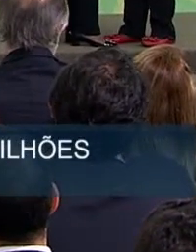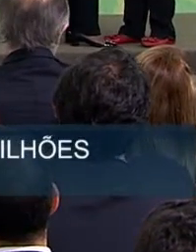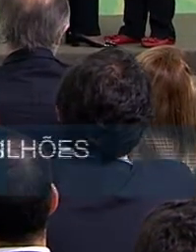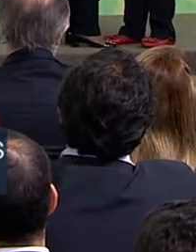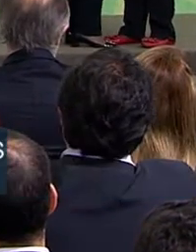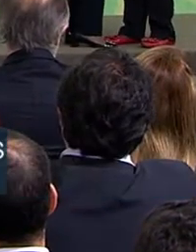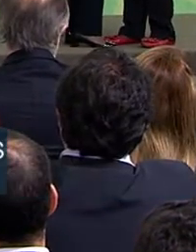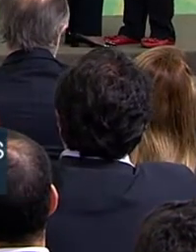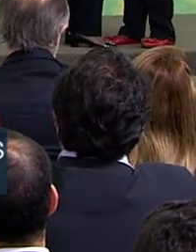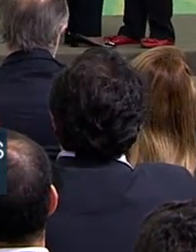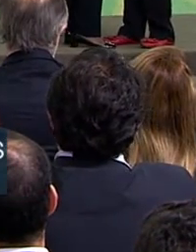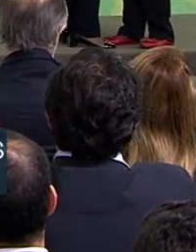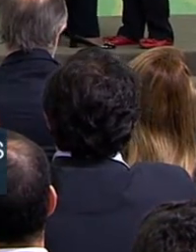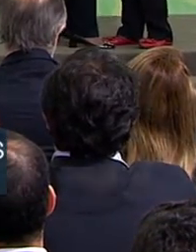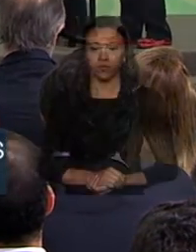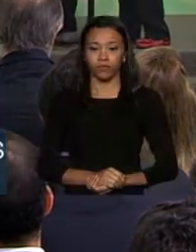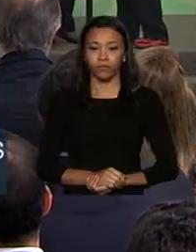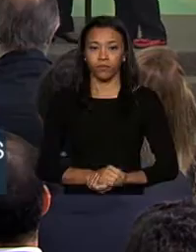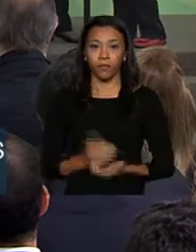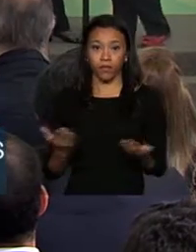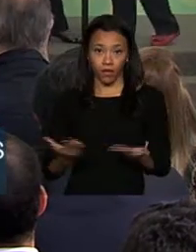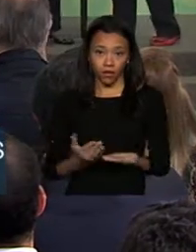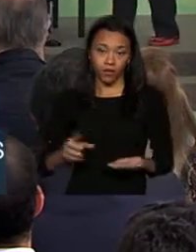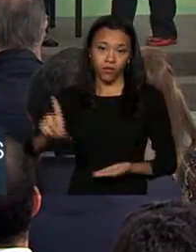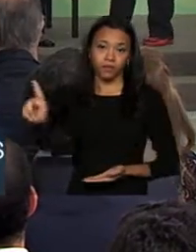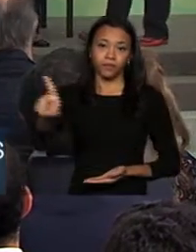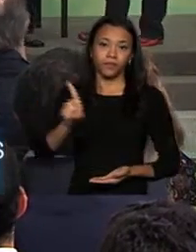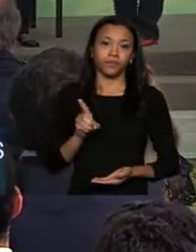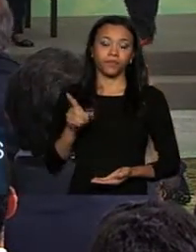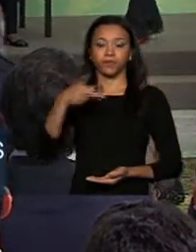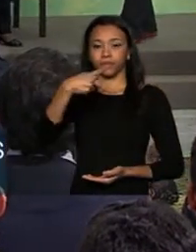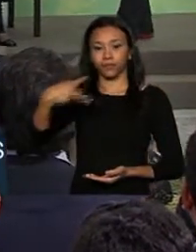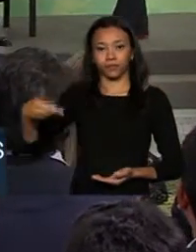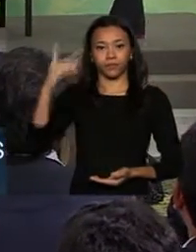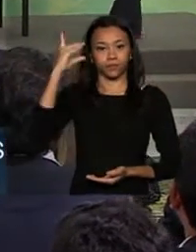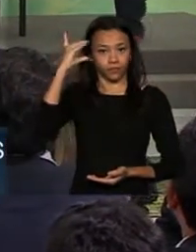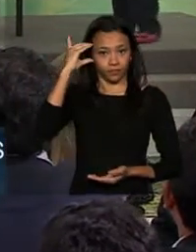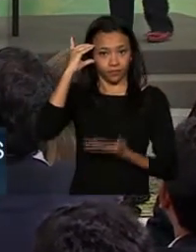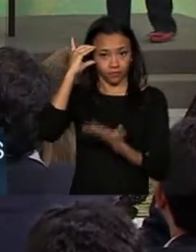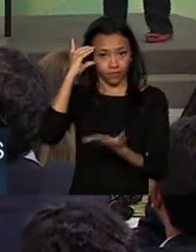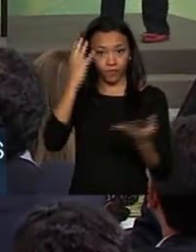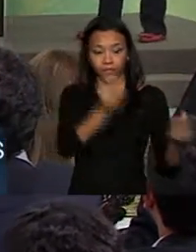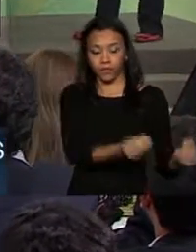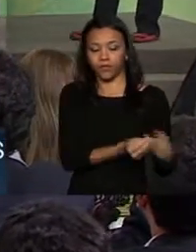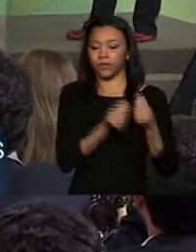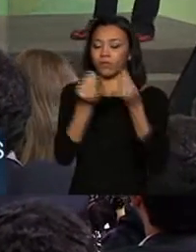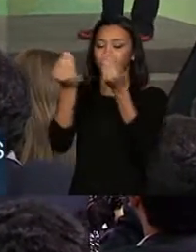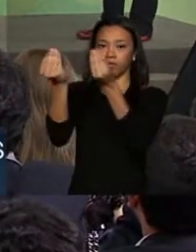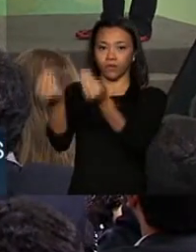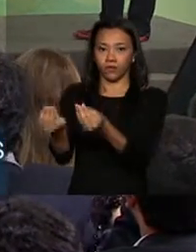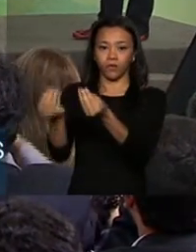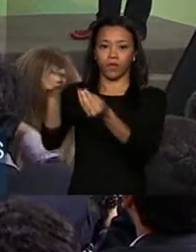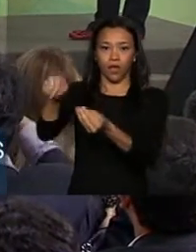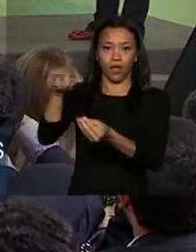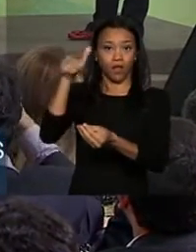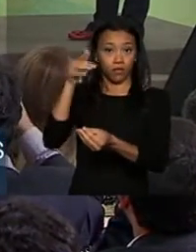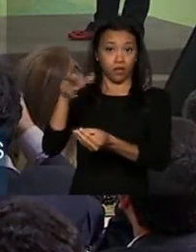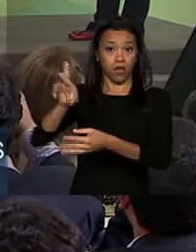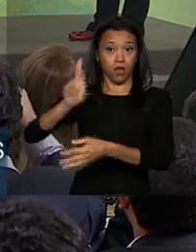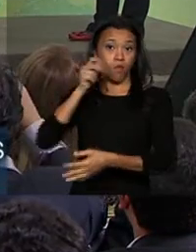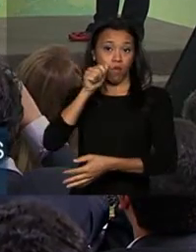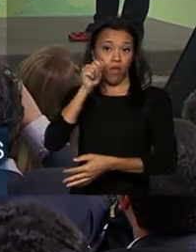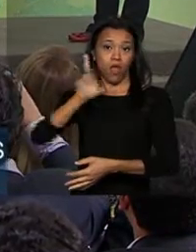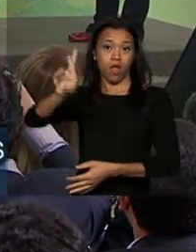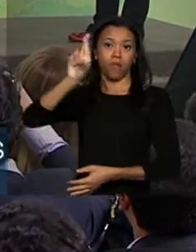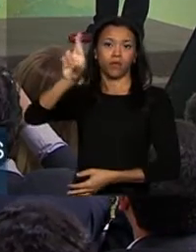Nesse momento, convidamos a Presidenta da República a proceder à entrega à senhora Delcy Lutz, representando simbolicamente os